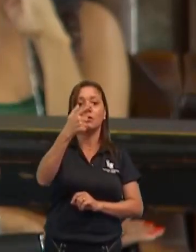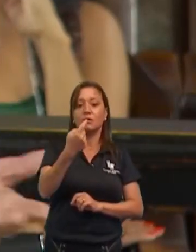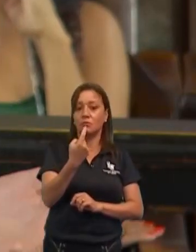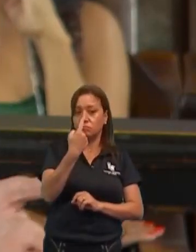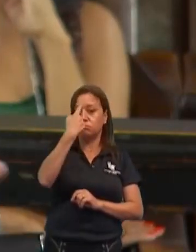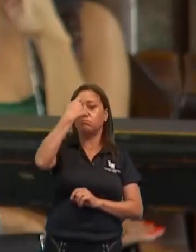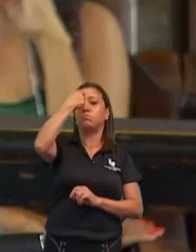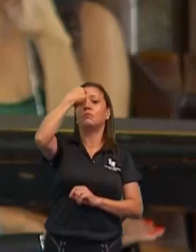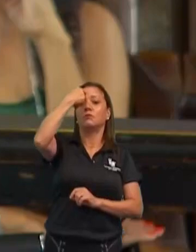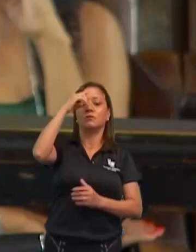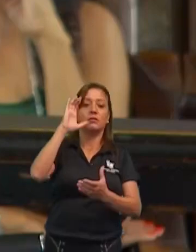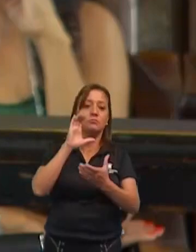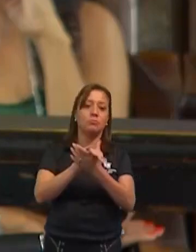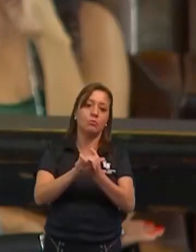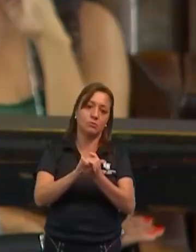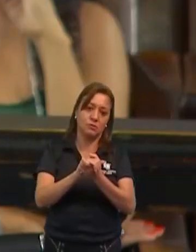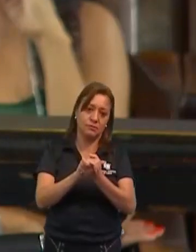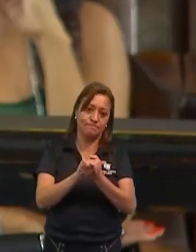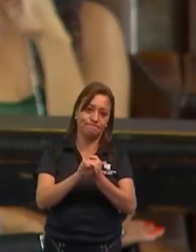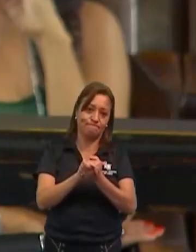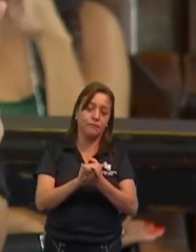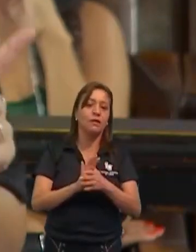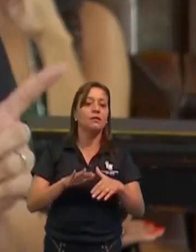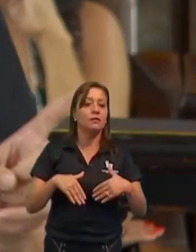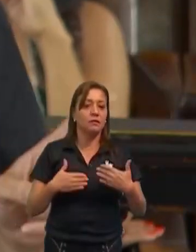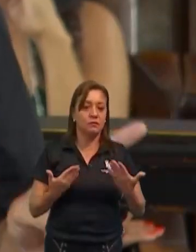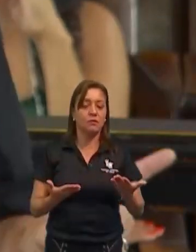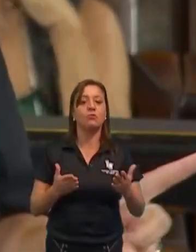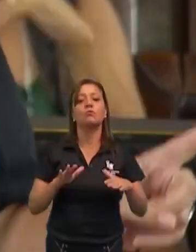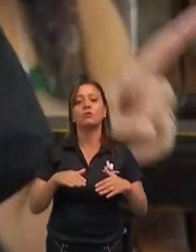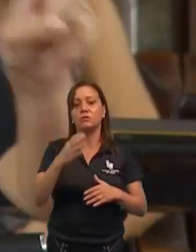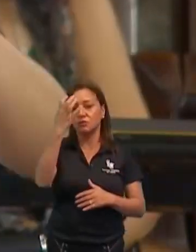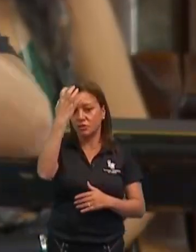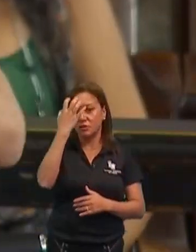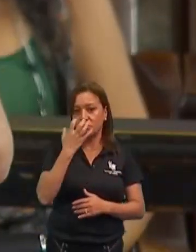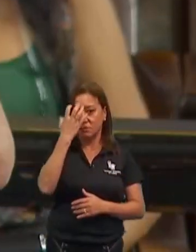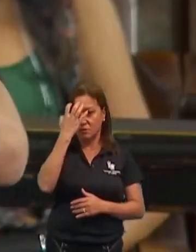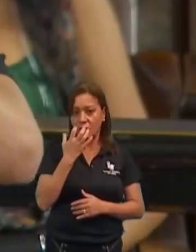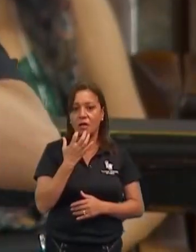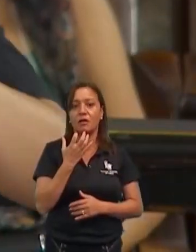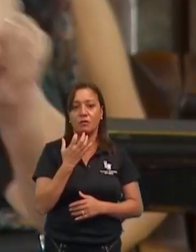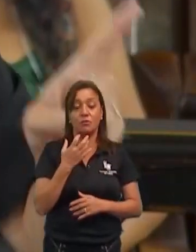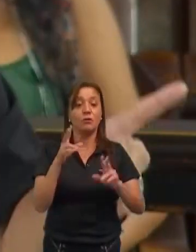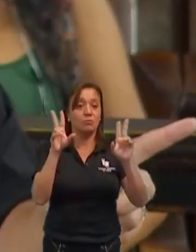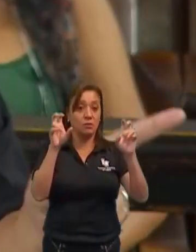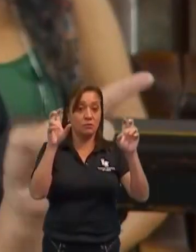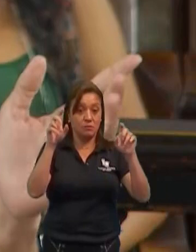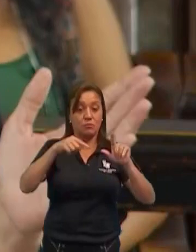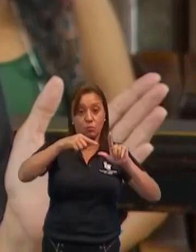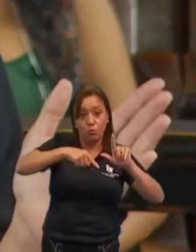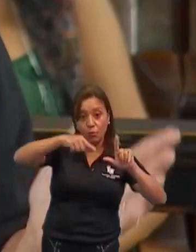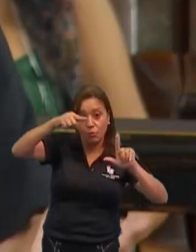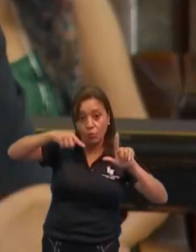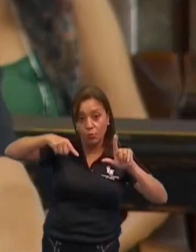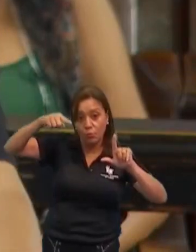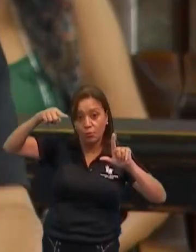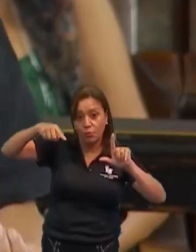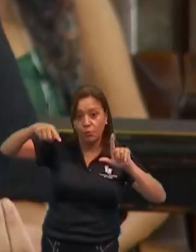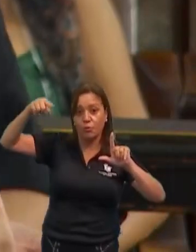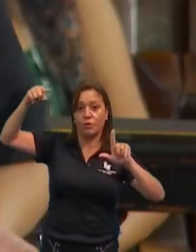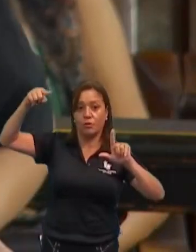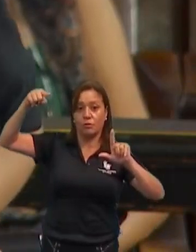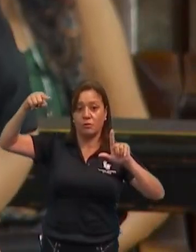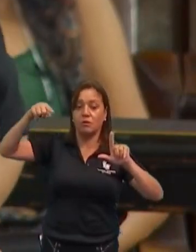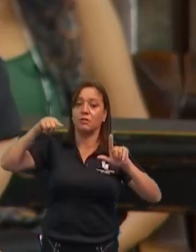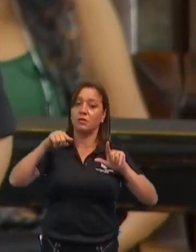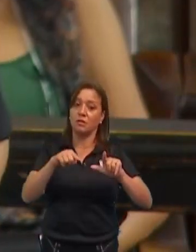sérias, óbvio que a gente tem pessoas sérias, mas quando a gente tem índices que começam a subir a partir da possibilidade